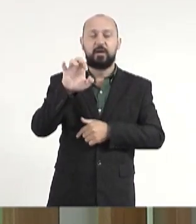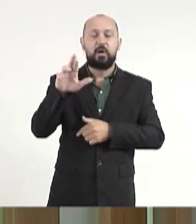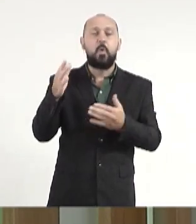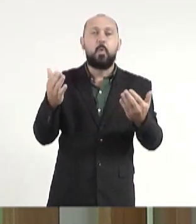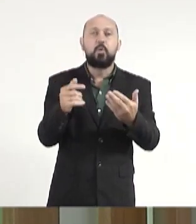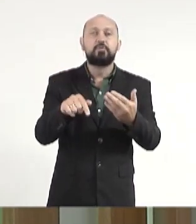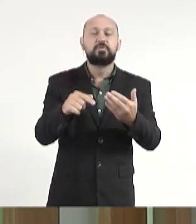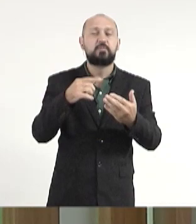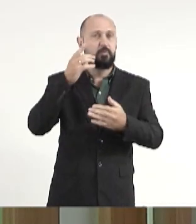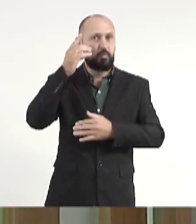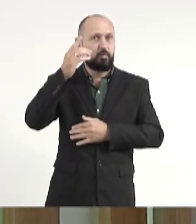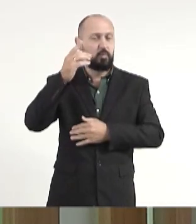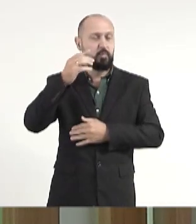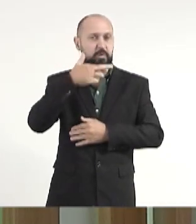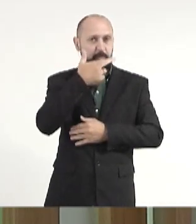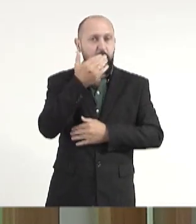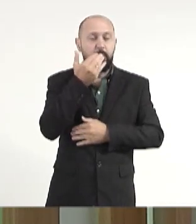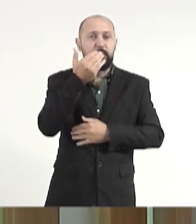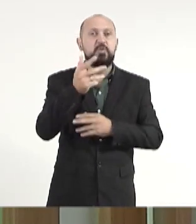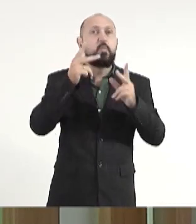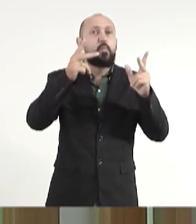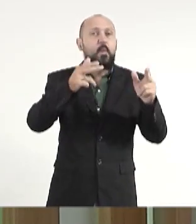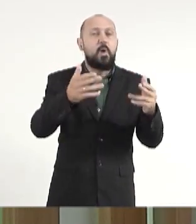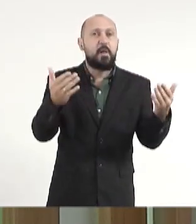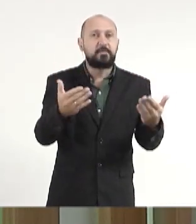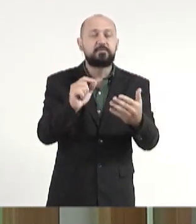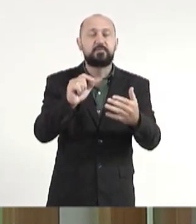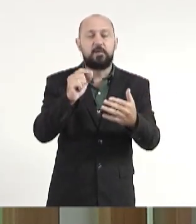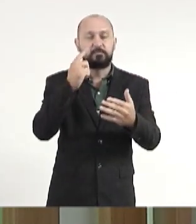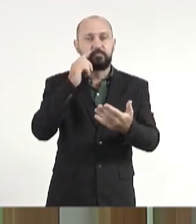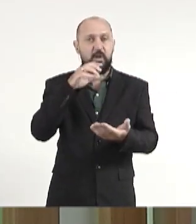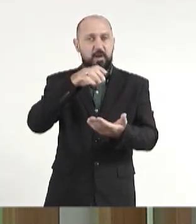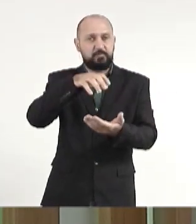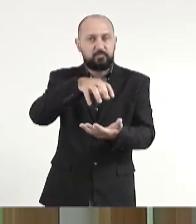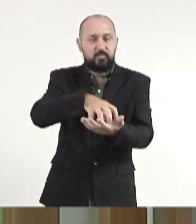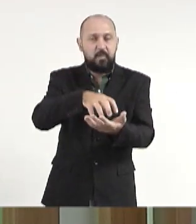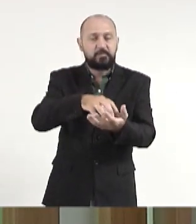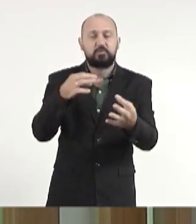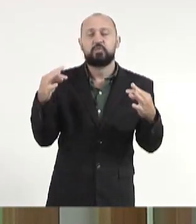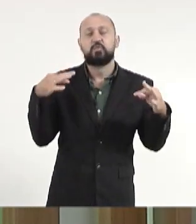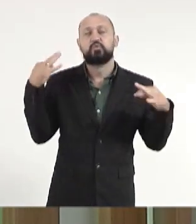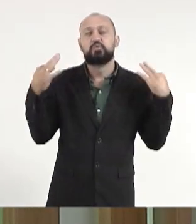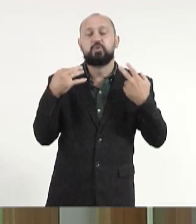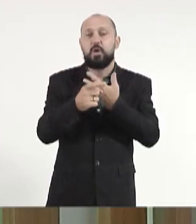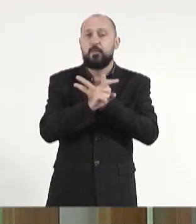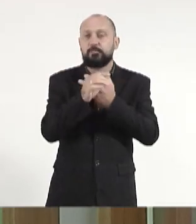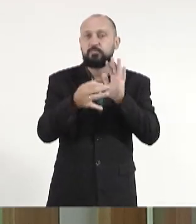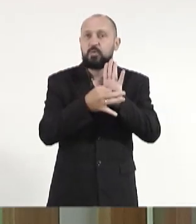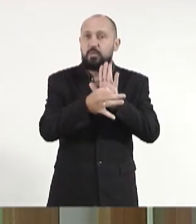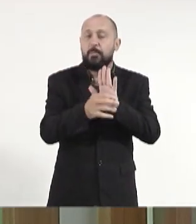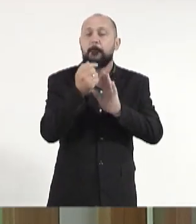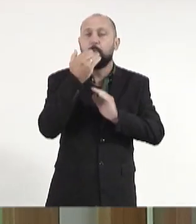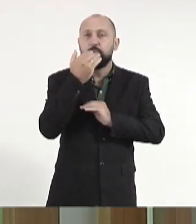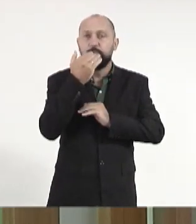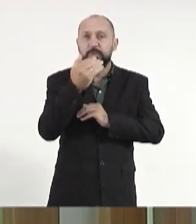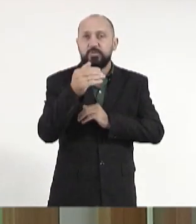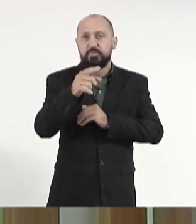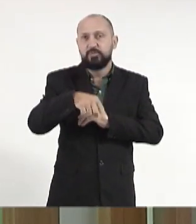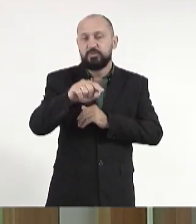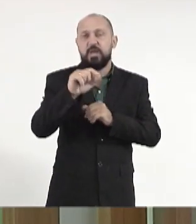A Constituição brasileira, ela traz uma série de possibilidades que cada ente pode legislar, União, estados e